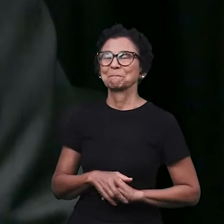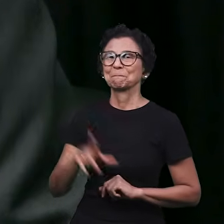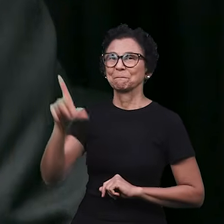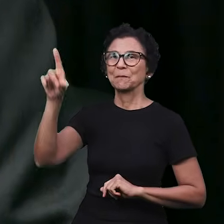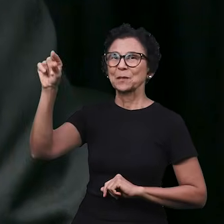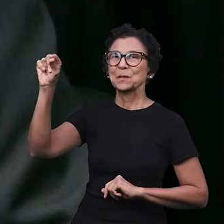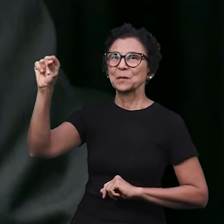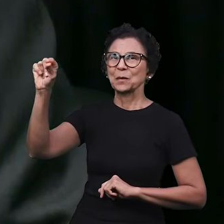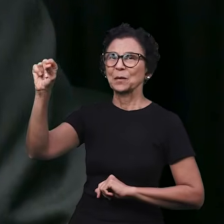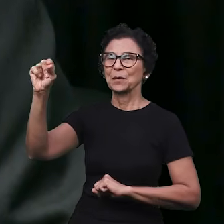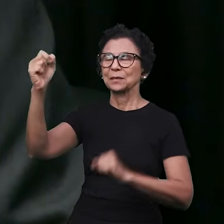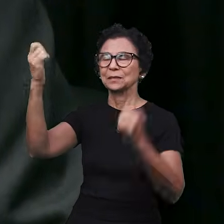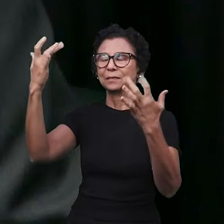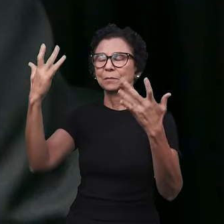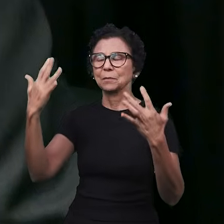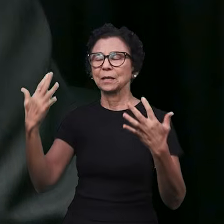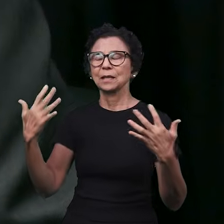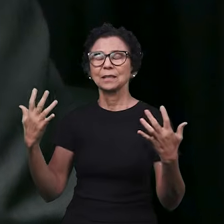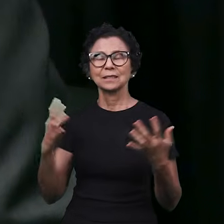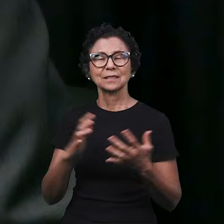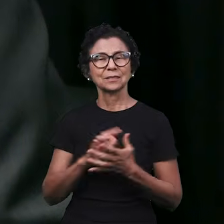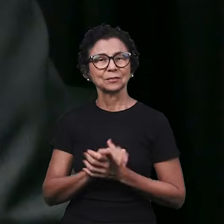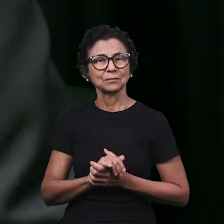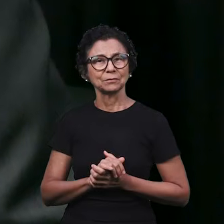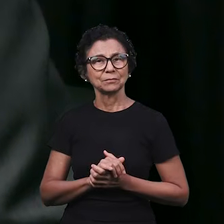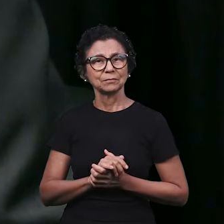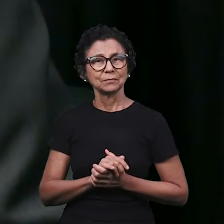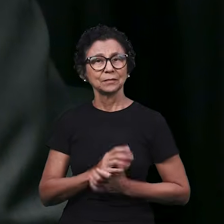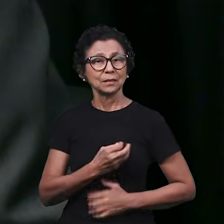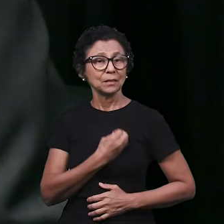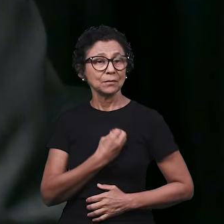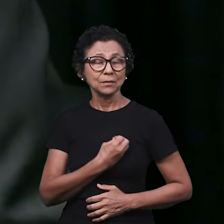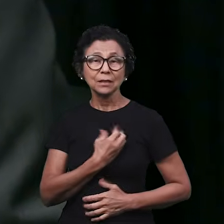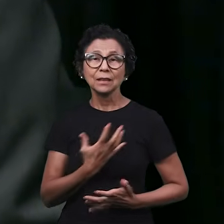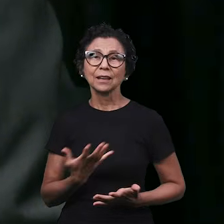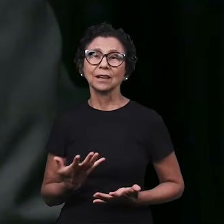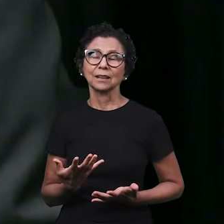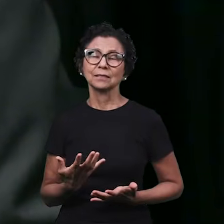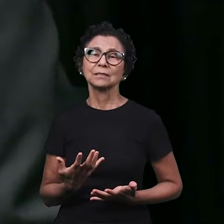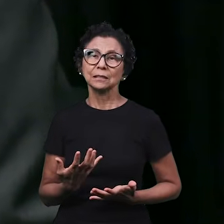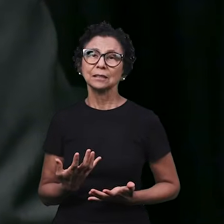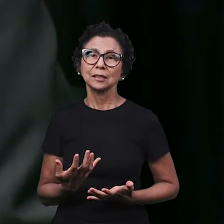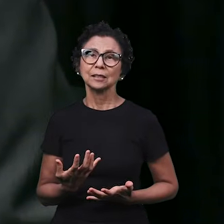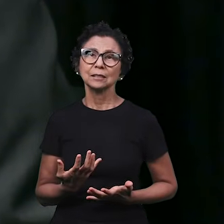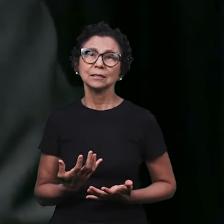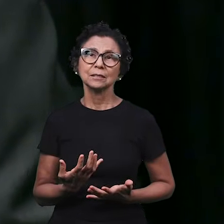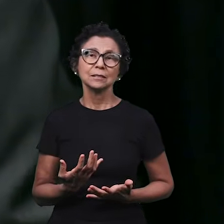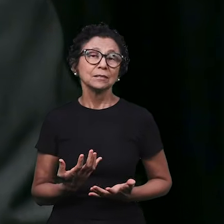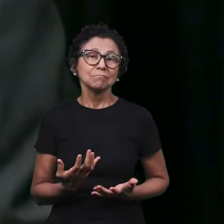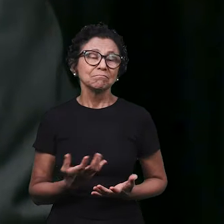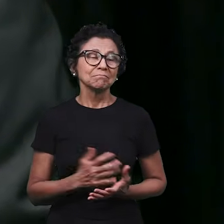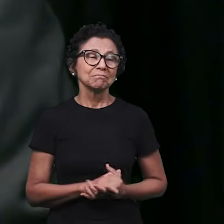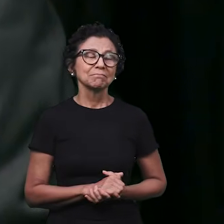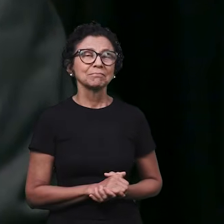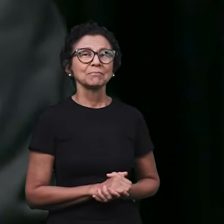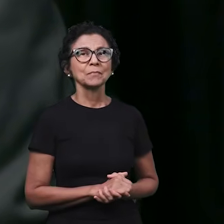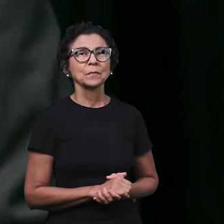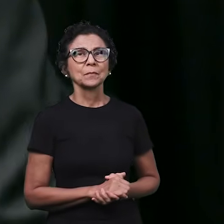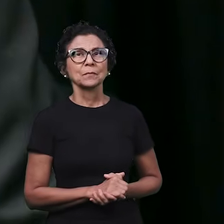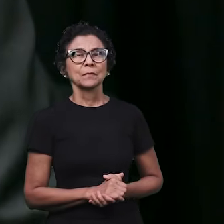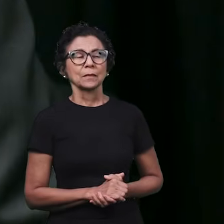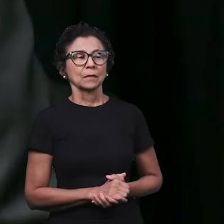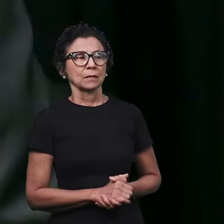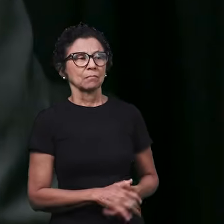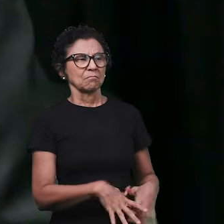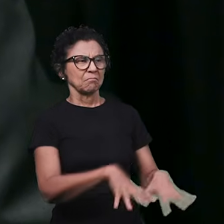você escolhe a bênção, escolhei, pois, a bênção para que vivas. Quando você escolhe a bênção do Senhor, ela vem sobre você.